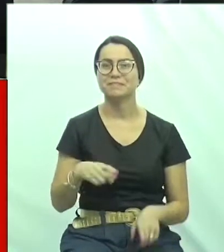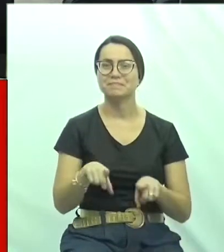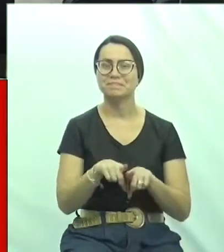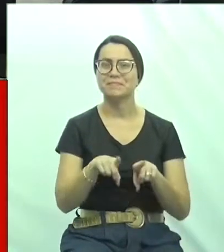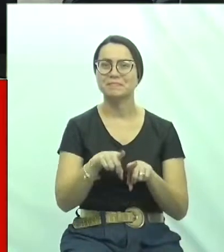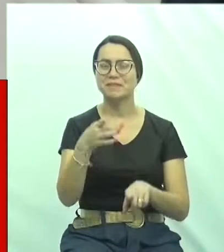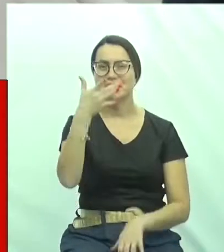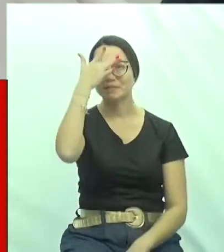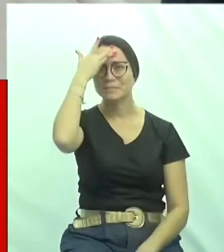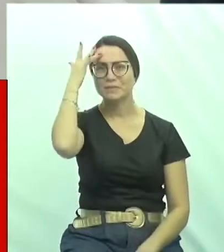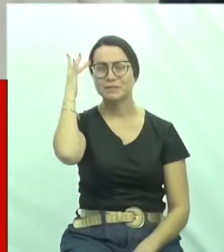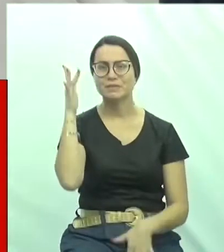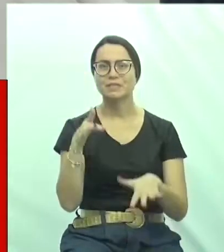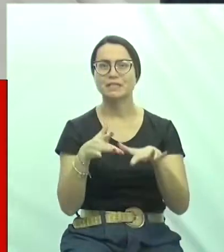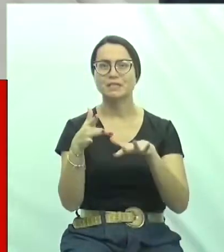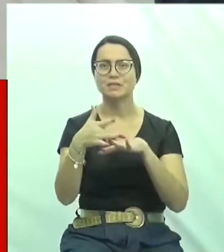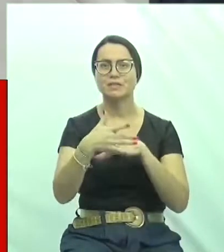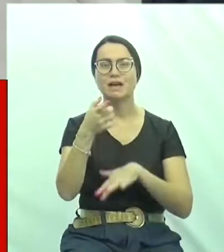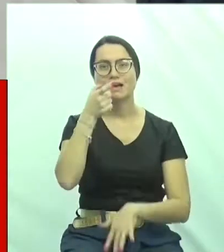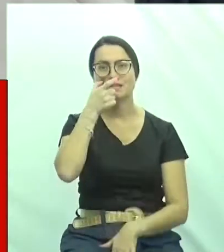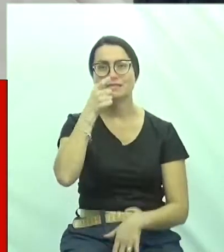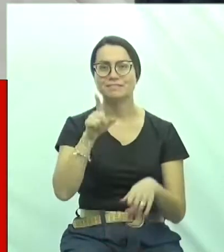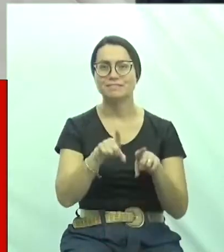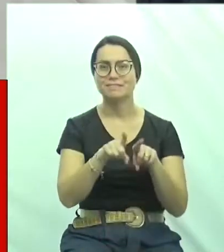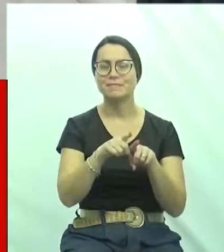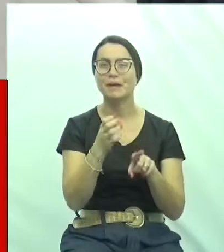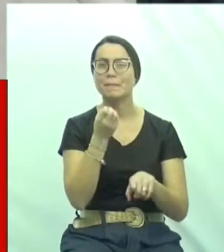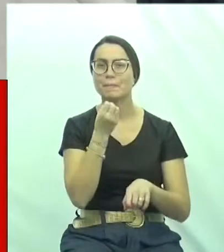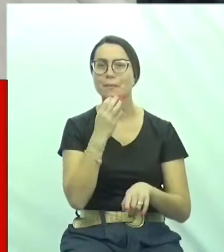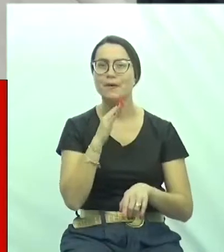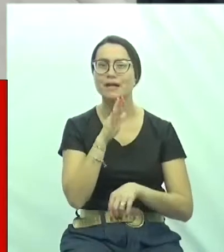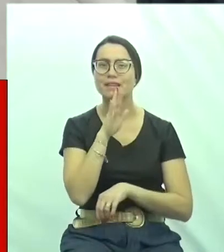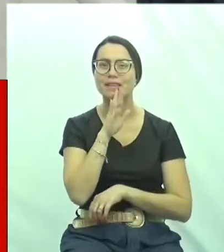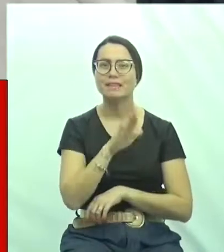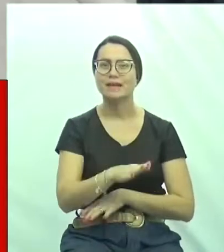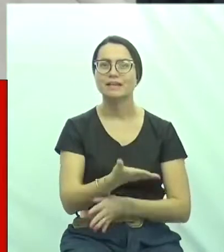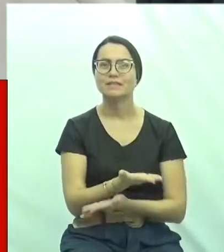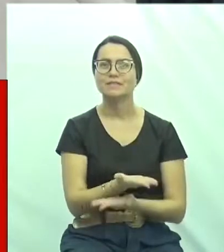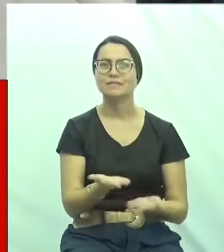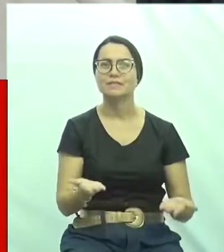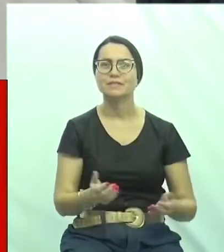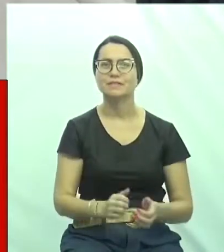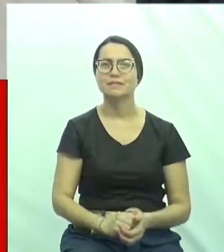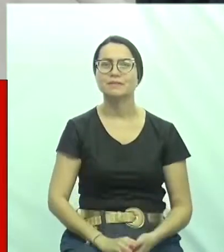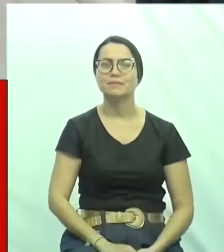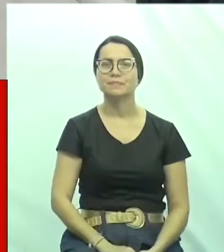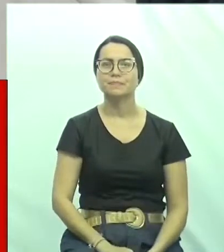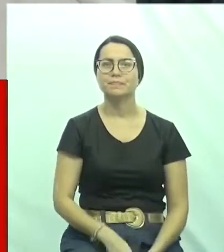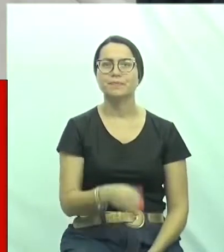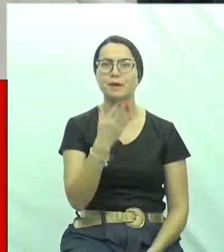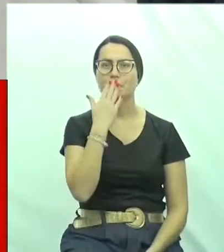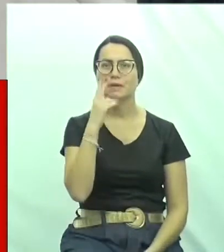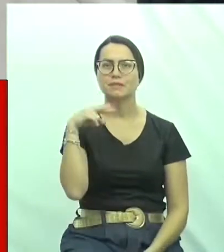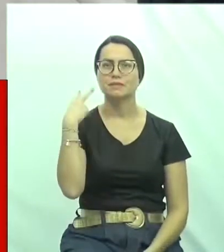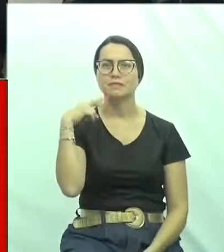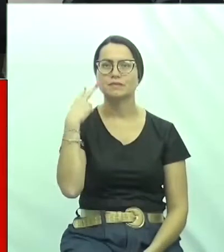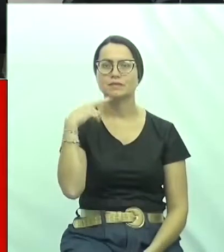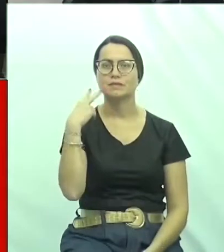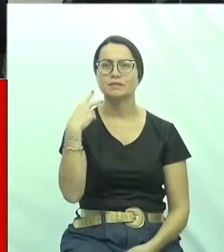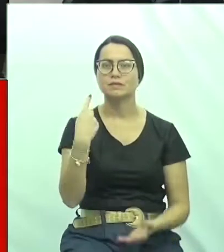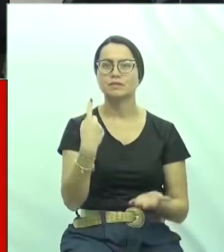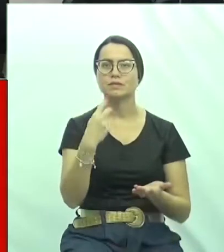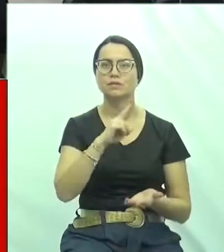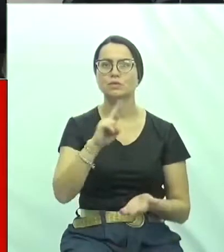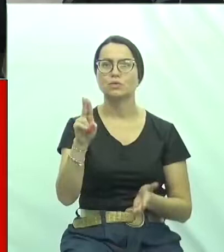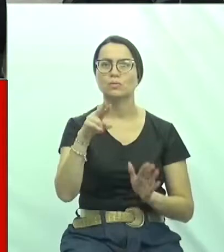estamos acompanhando através das redes sociais da Câmara de Vereadores. Solicito aos senhores vereadores que façam a